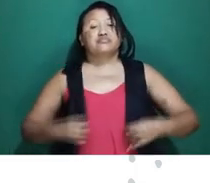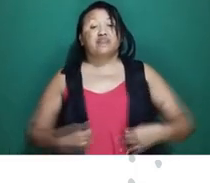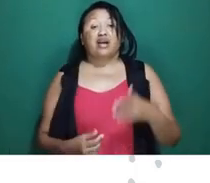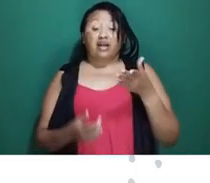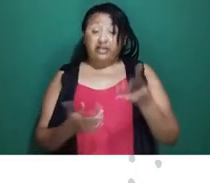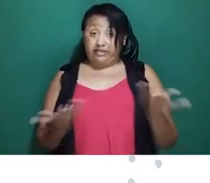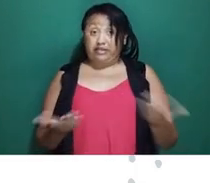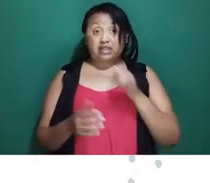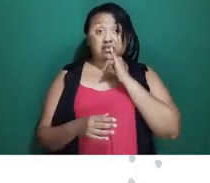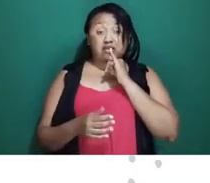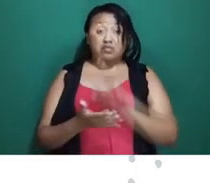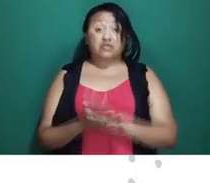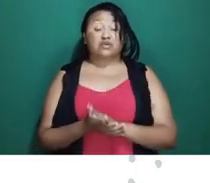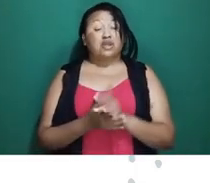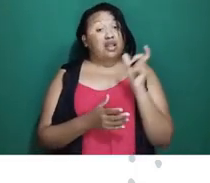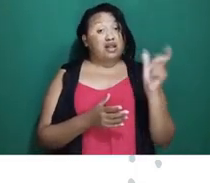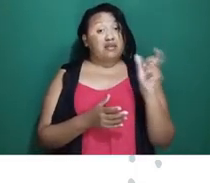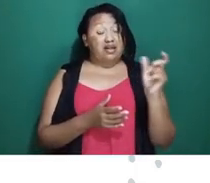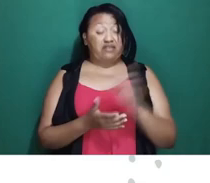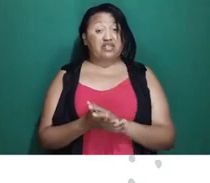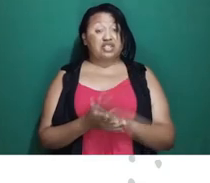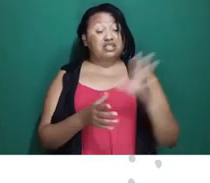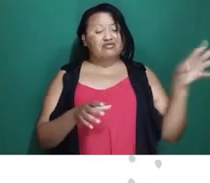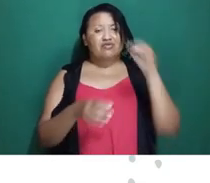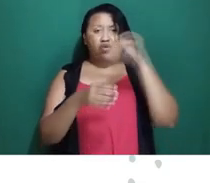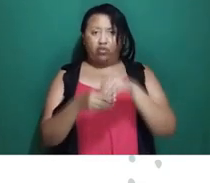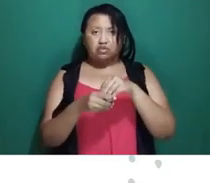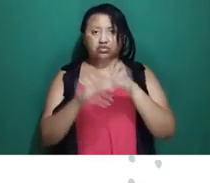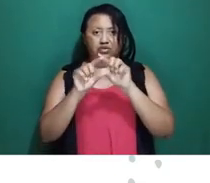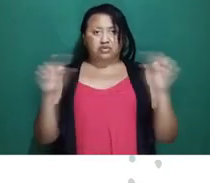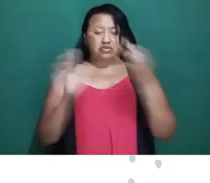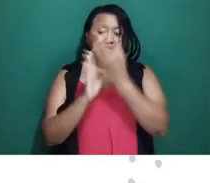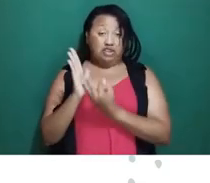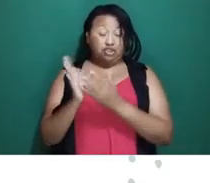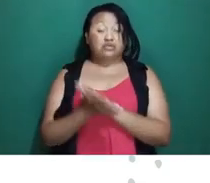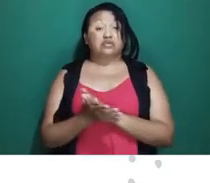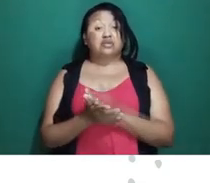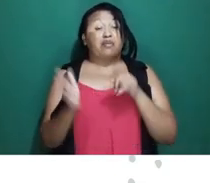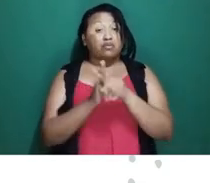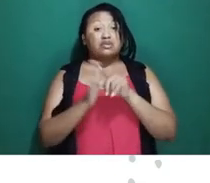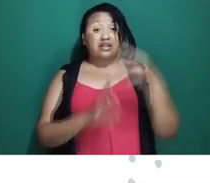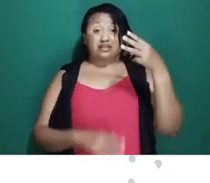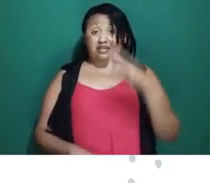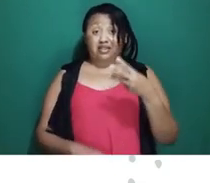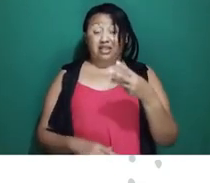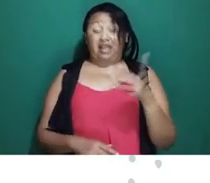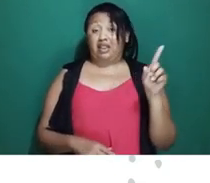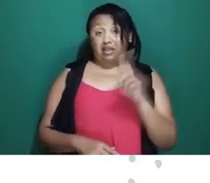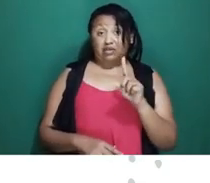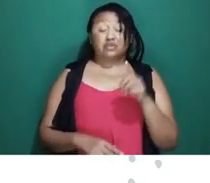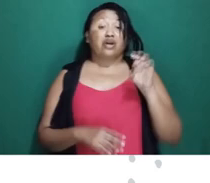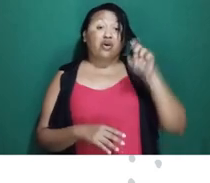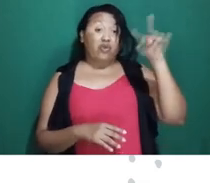aqui do das palavras que compõem né o texto na questão 3 não eu é